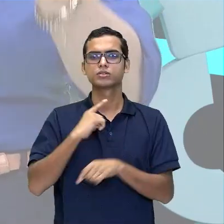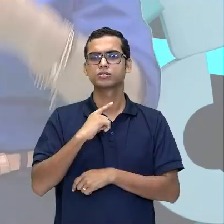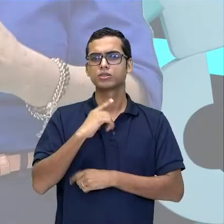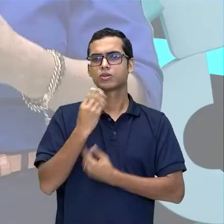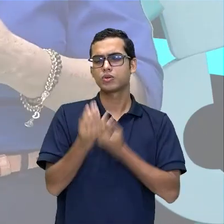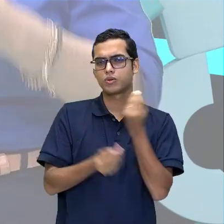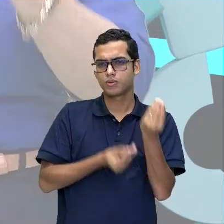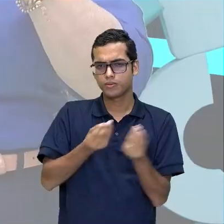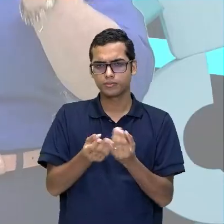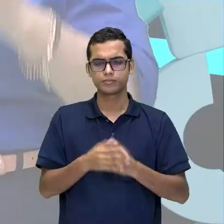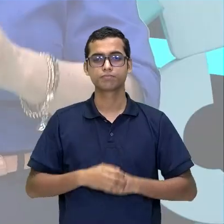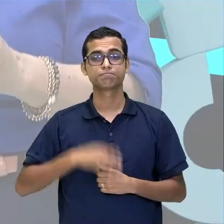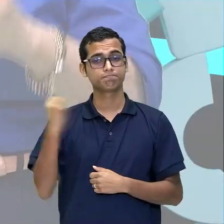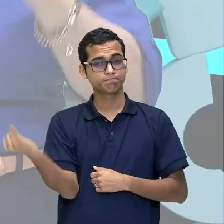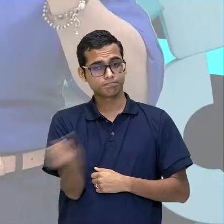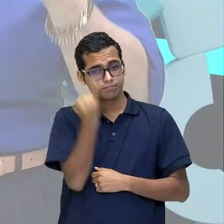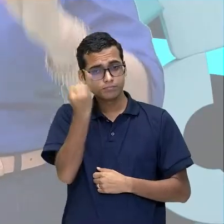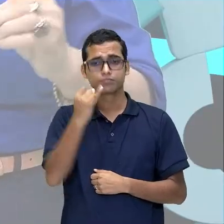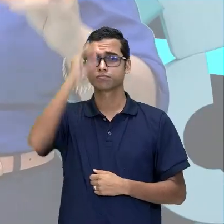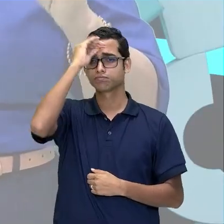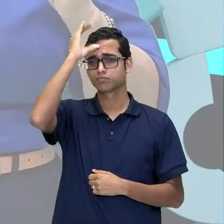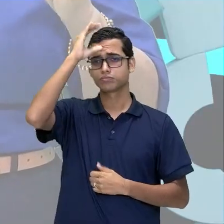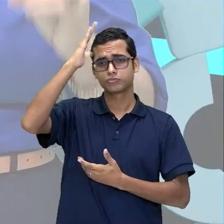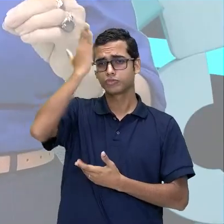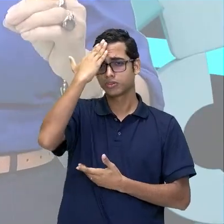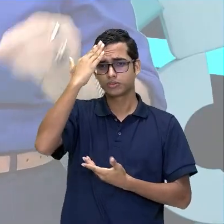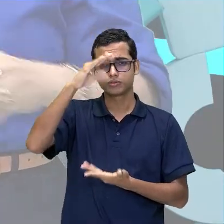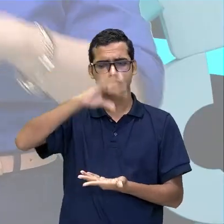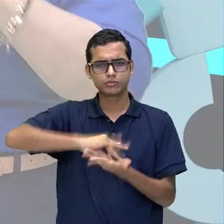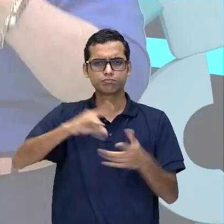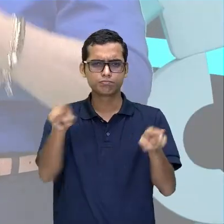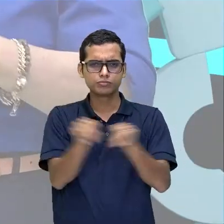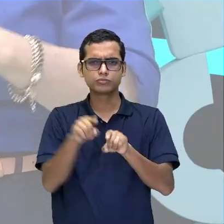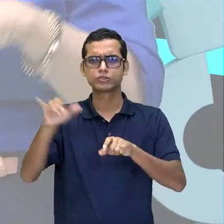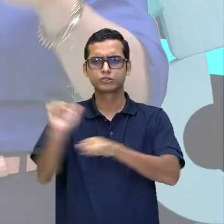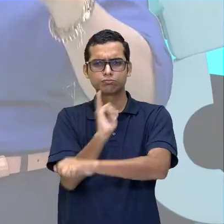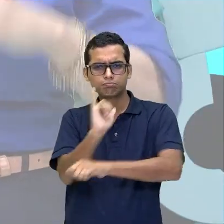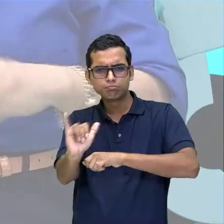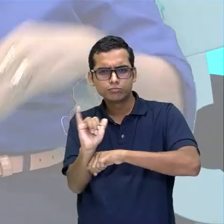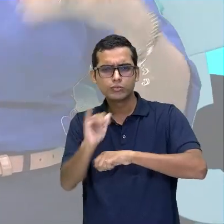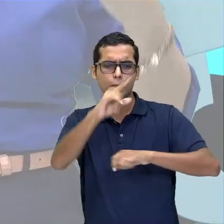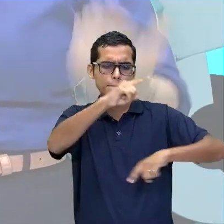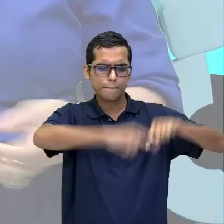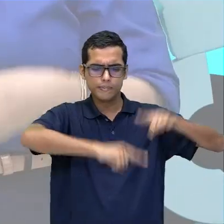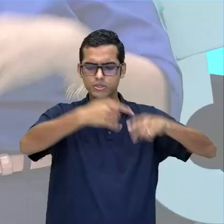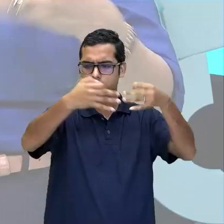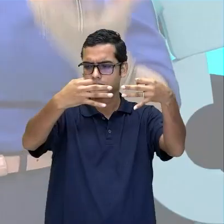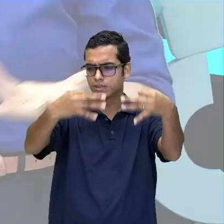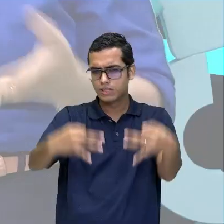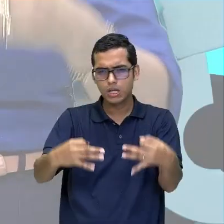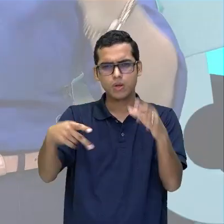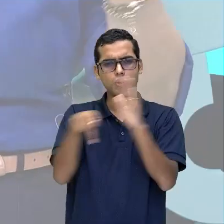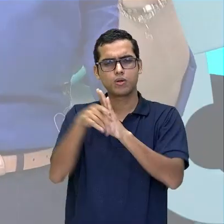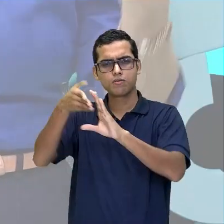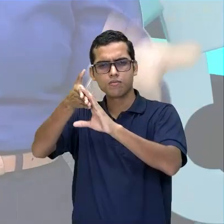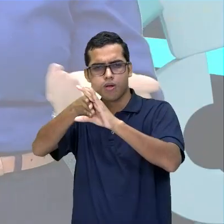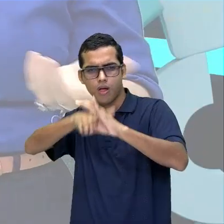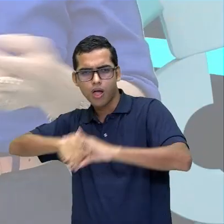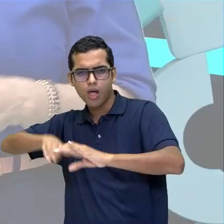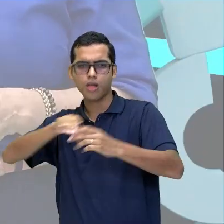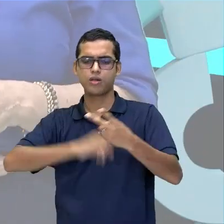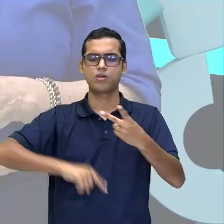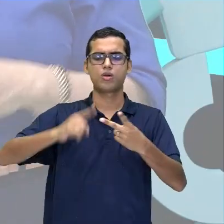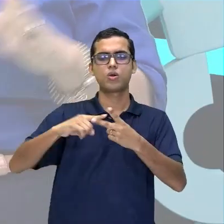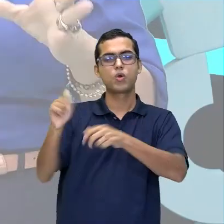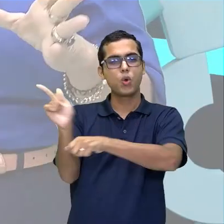que é muito importante escolher as ferramentas certas. Nós já citamos como exemplo o Canva, o Geniali, o